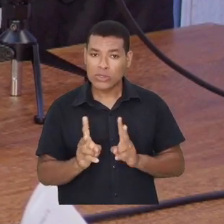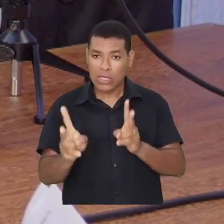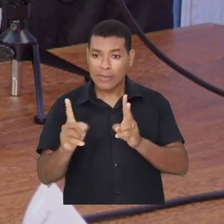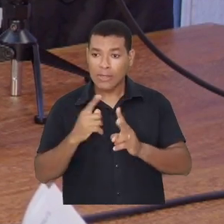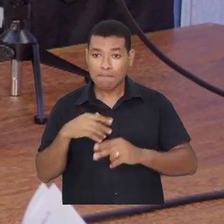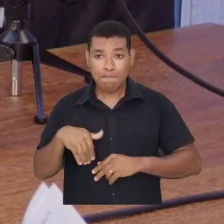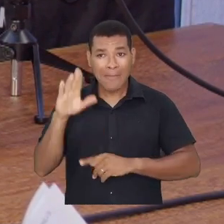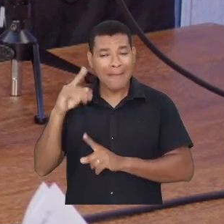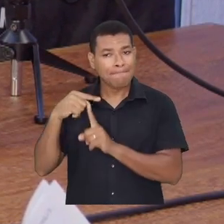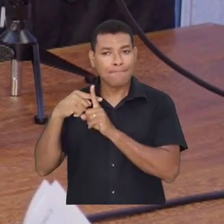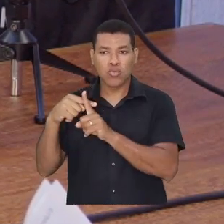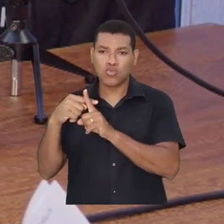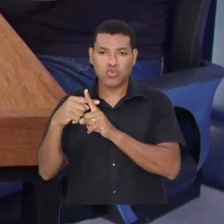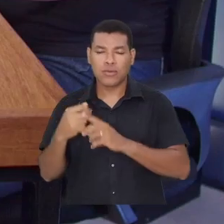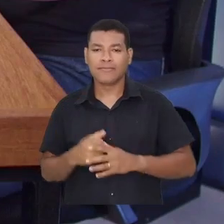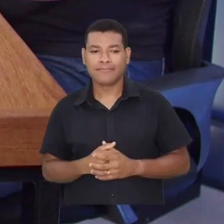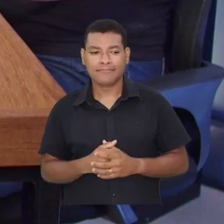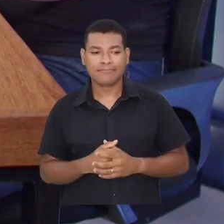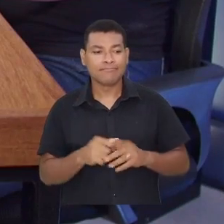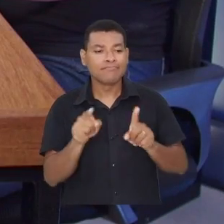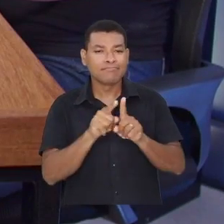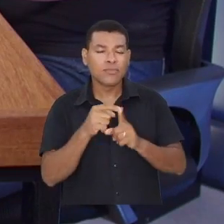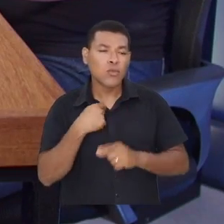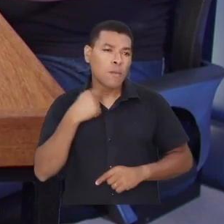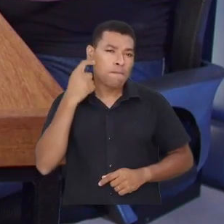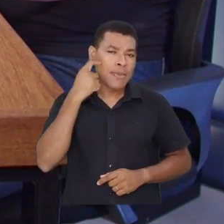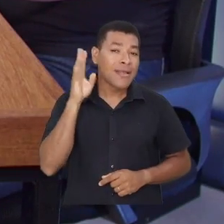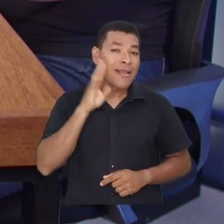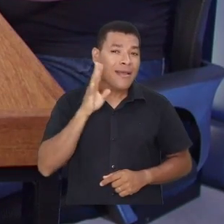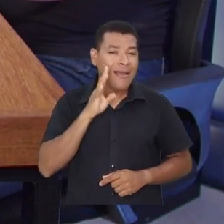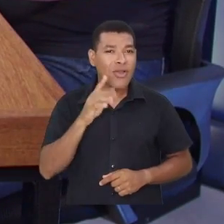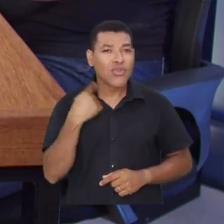a mais positiva possível. E o que eu acho mais legal, que a gente